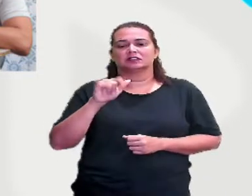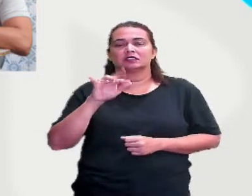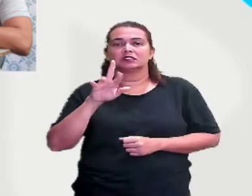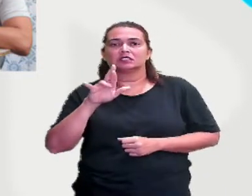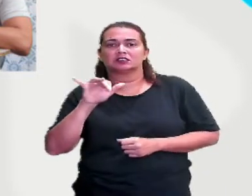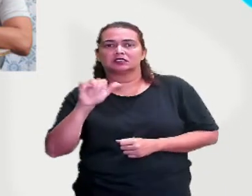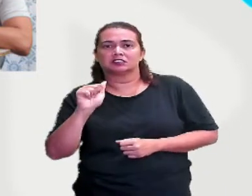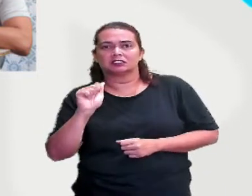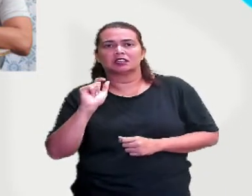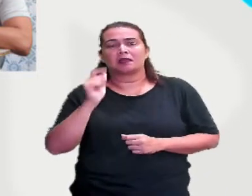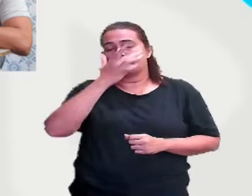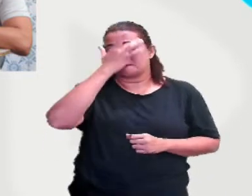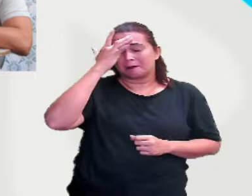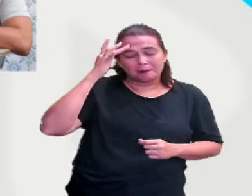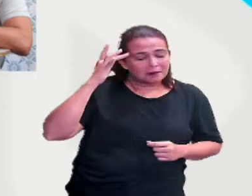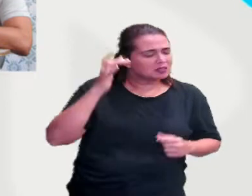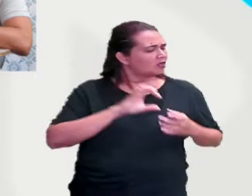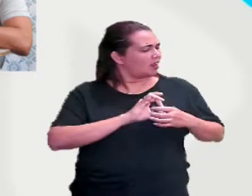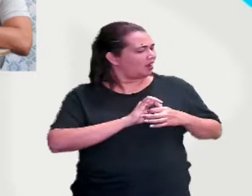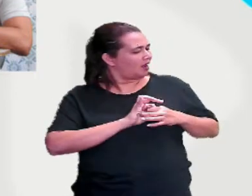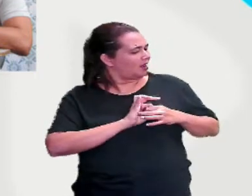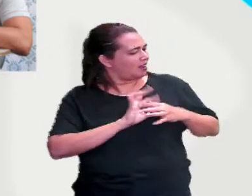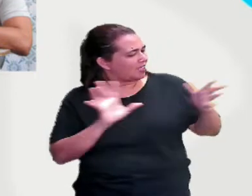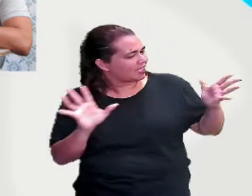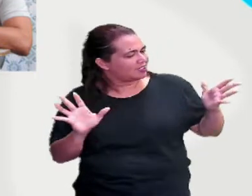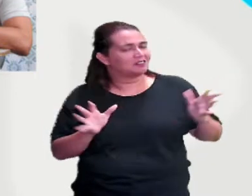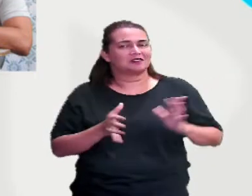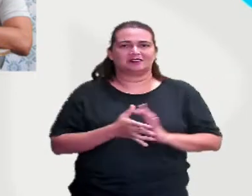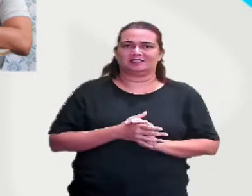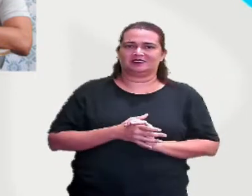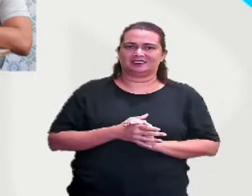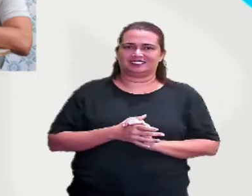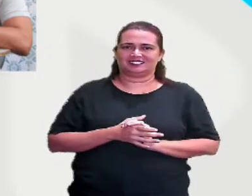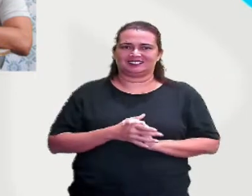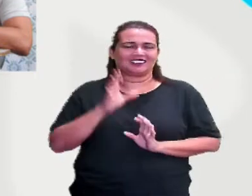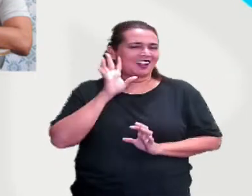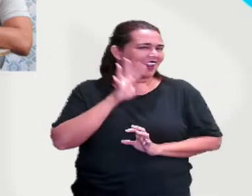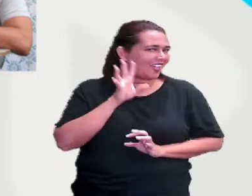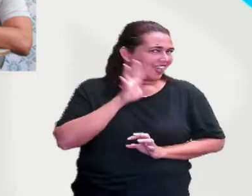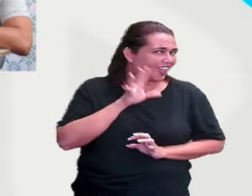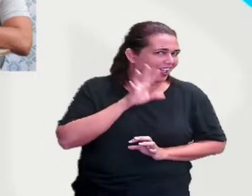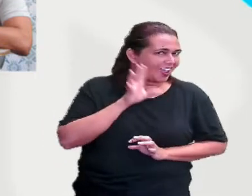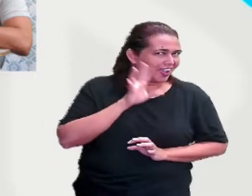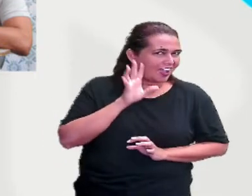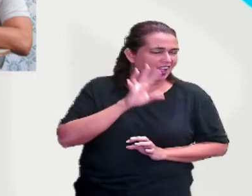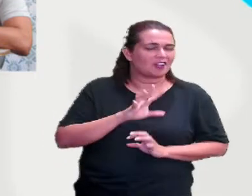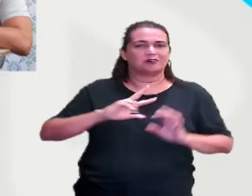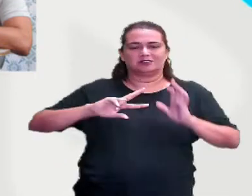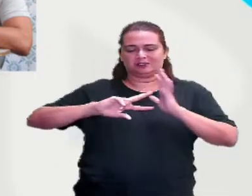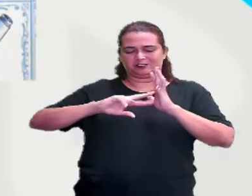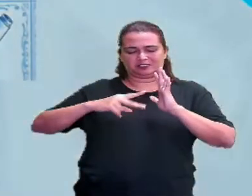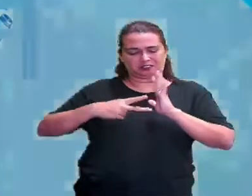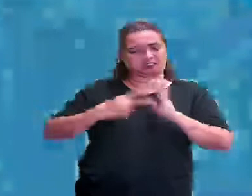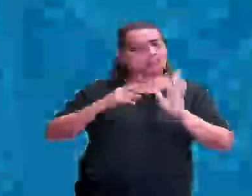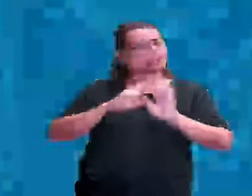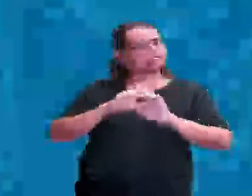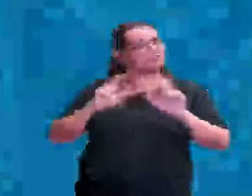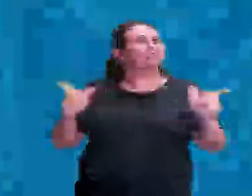muito legal, gente fina. Então gira tem esse sentido aí, tá?